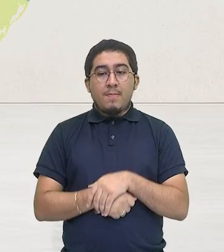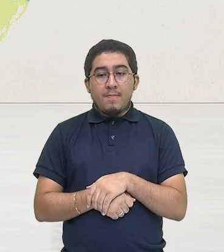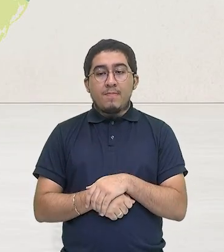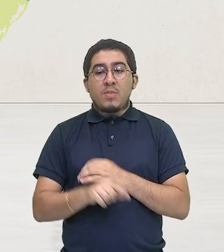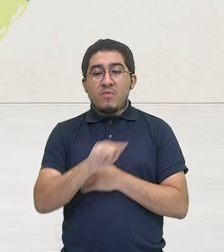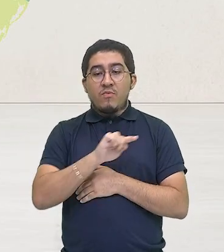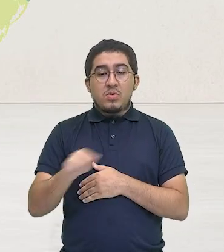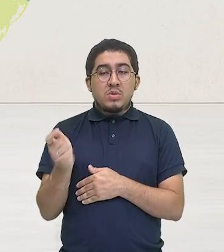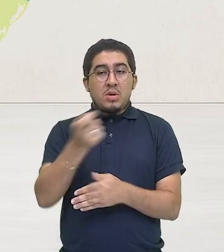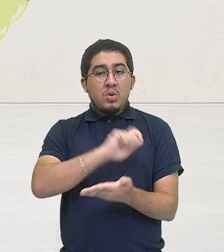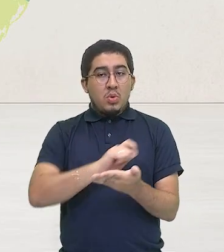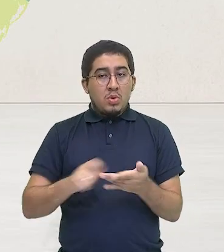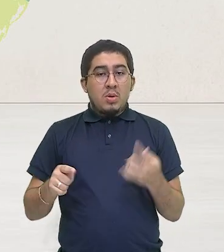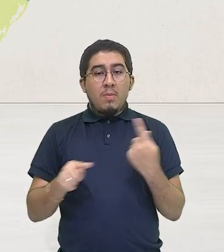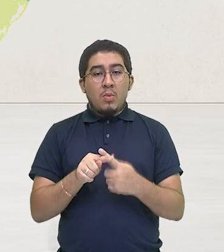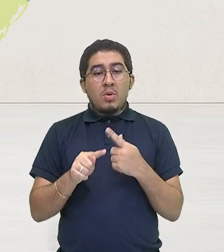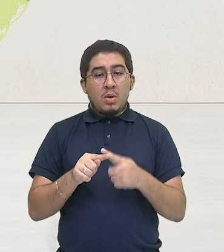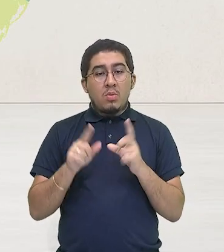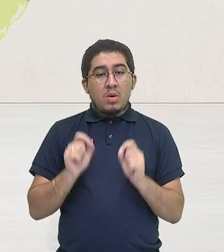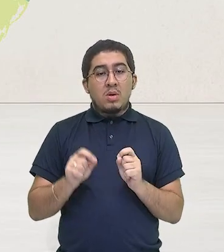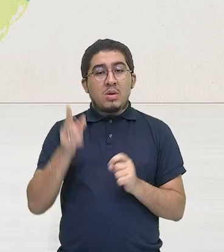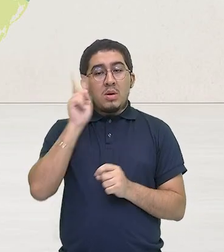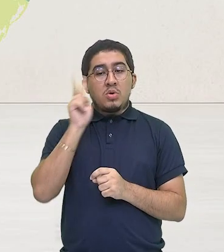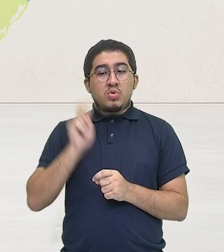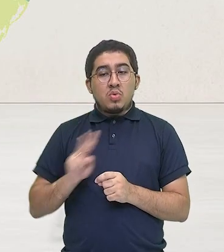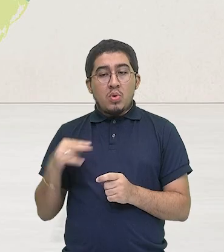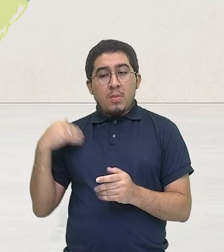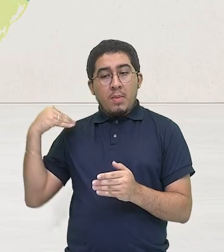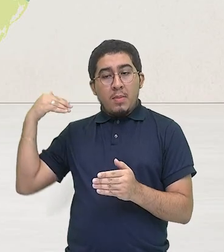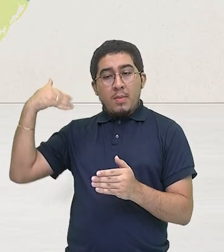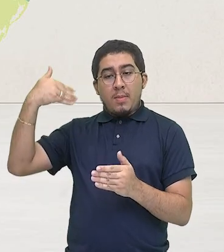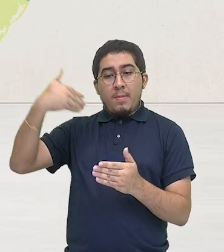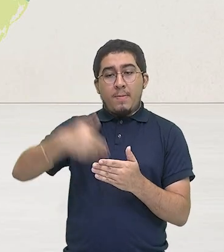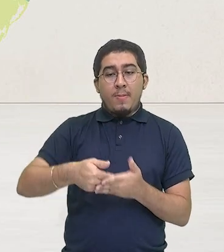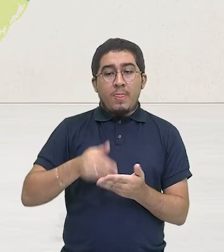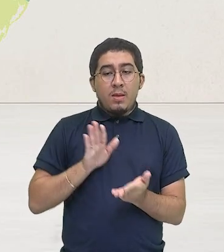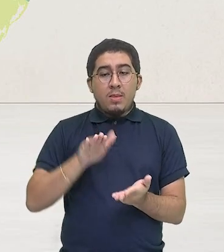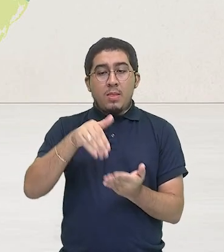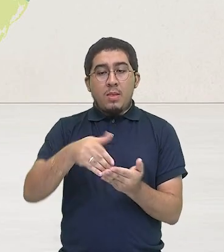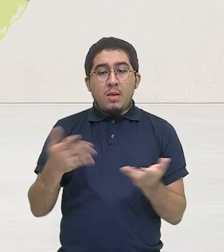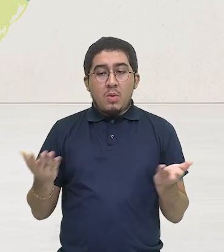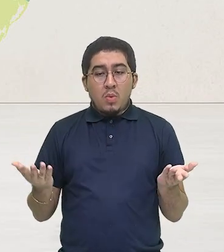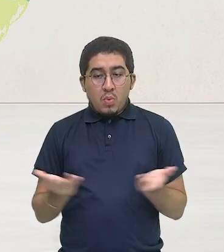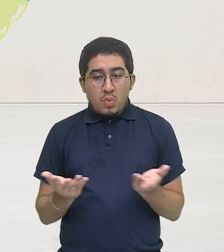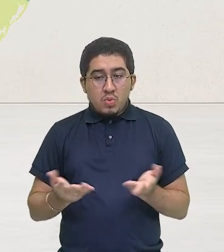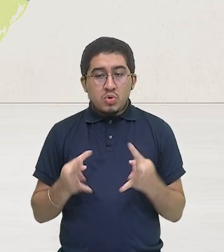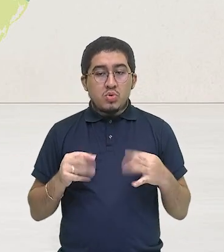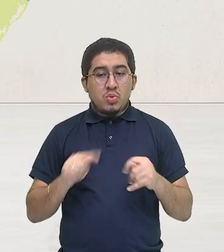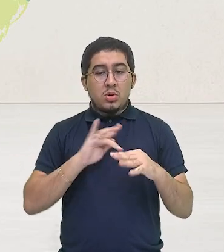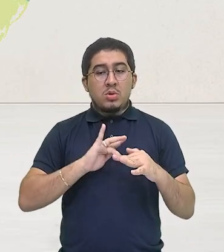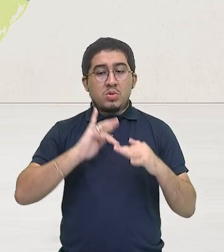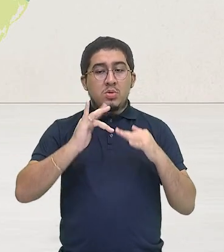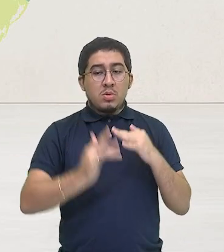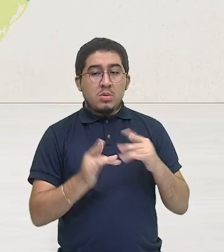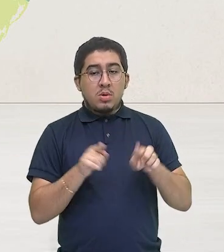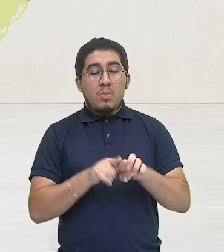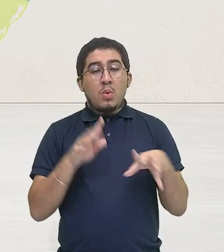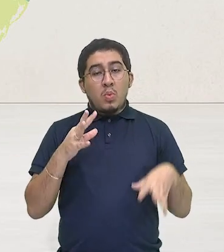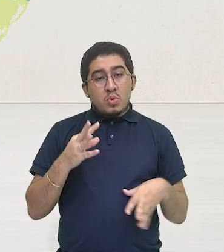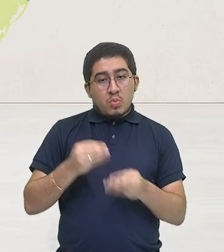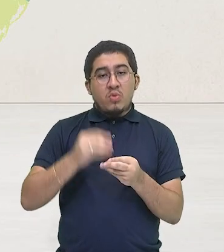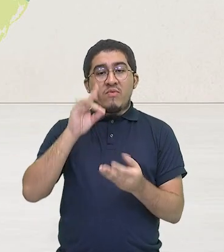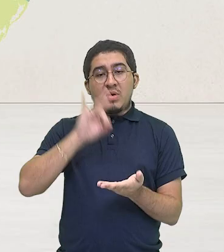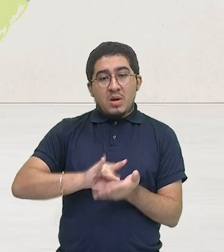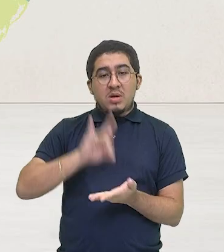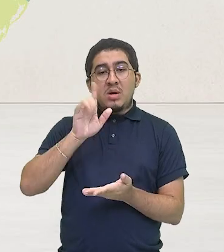vocês registrem, porque ao longo da história até a atualidade, as redes sociais contribuem